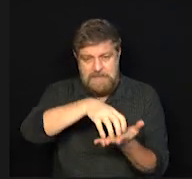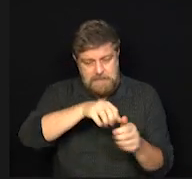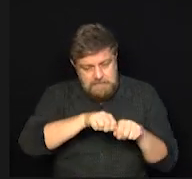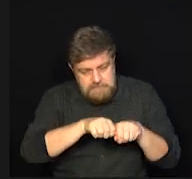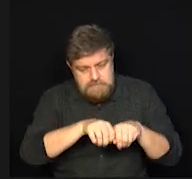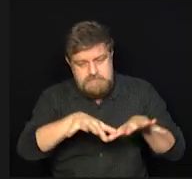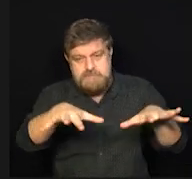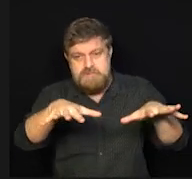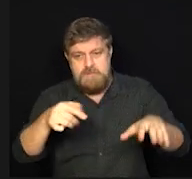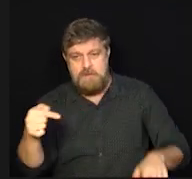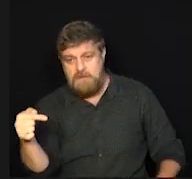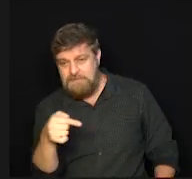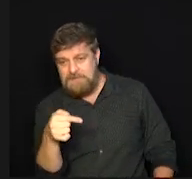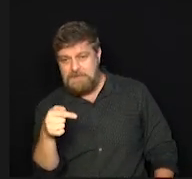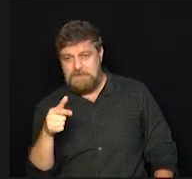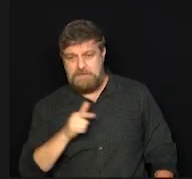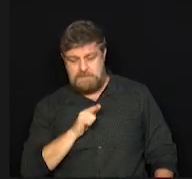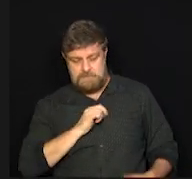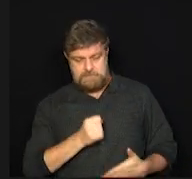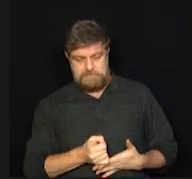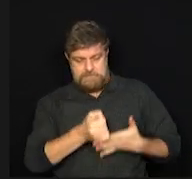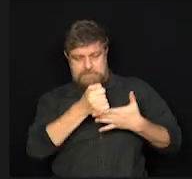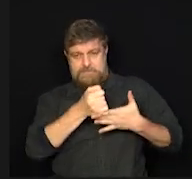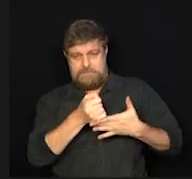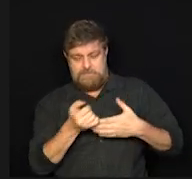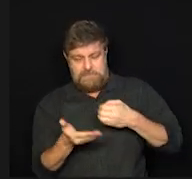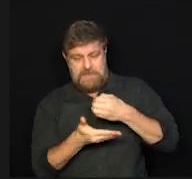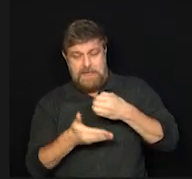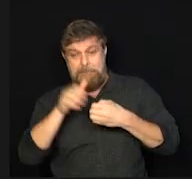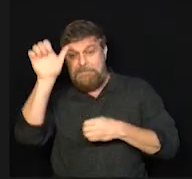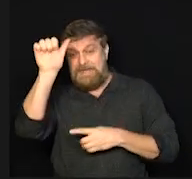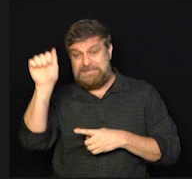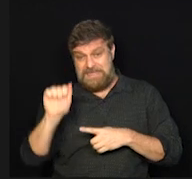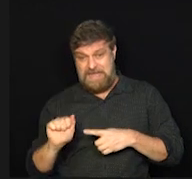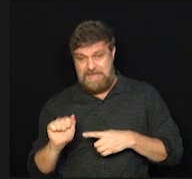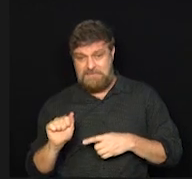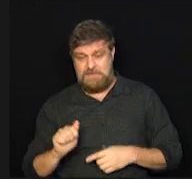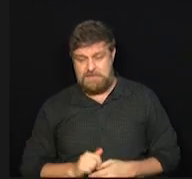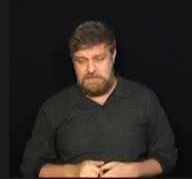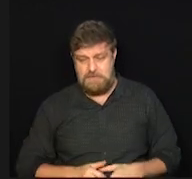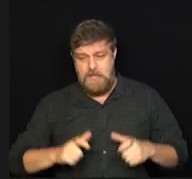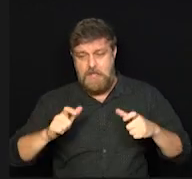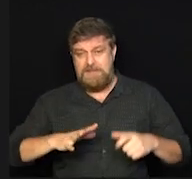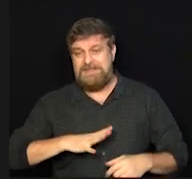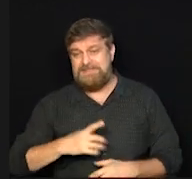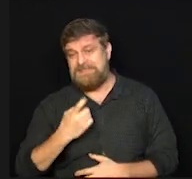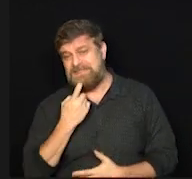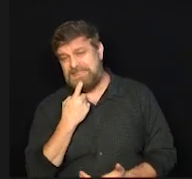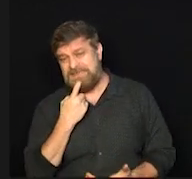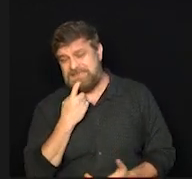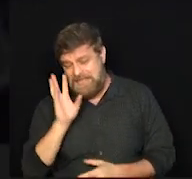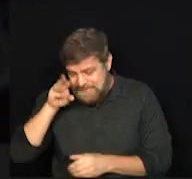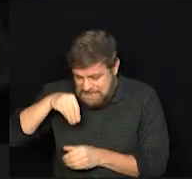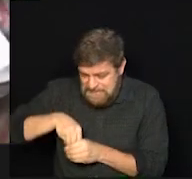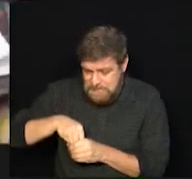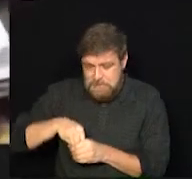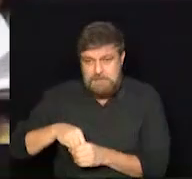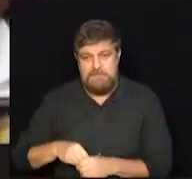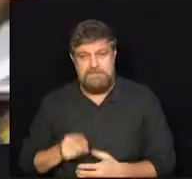africana dessa matriz africana dentro do nosso filho do